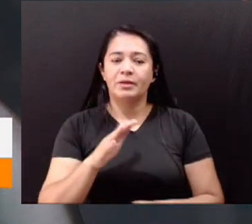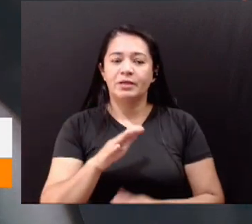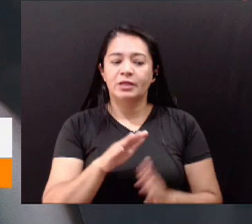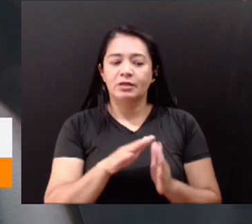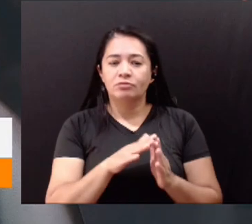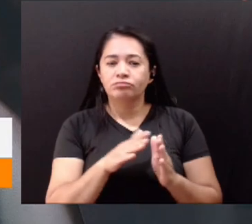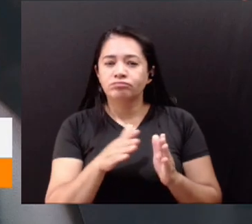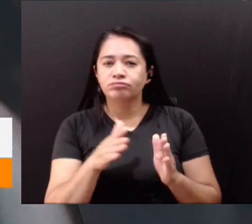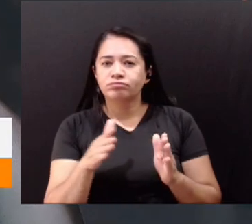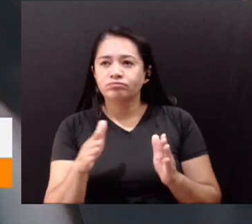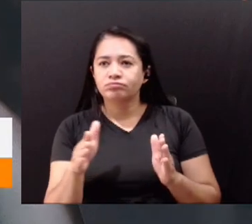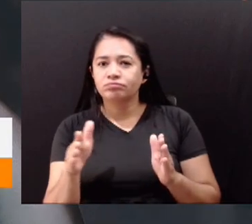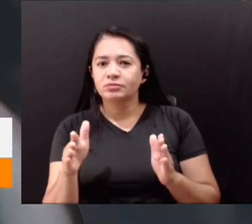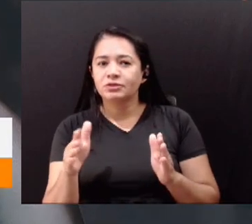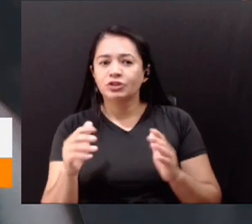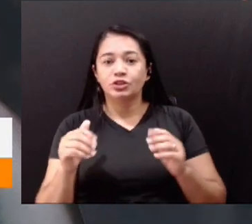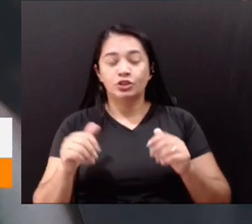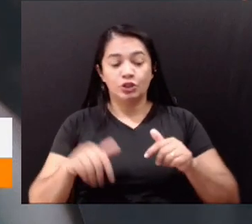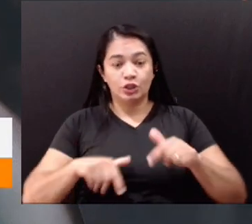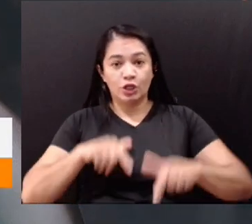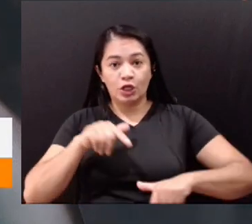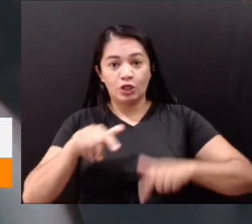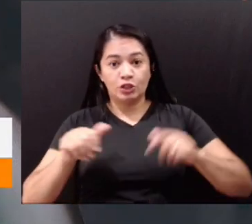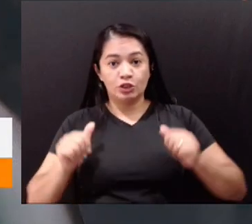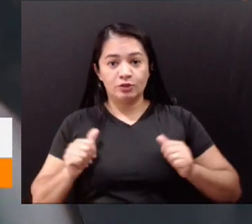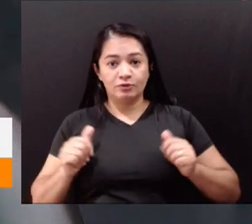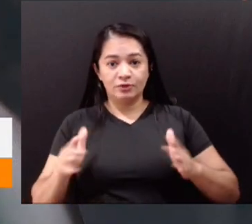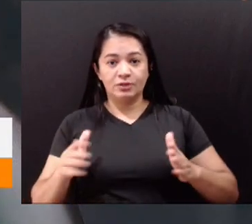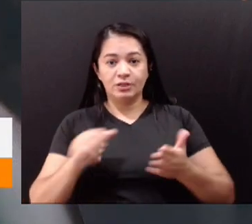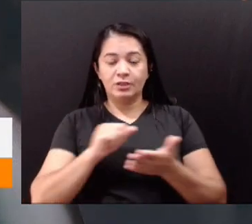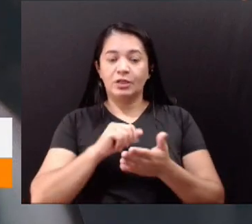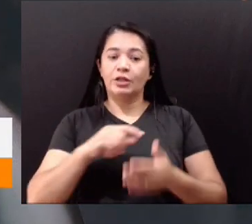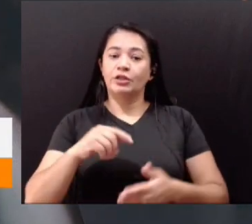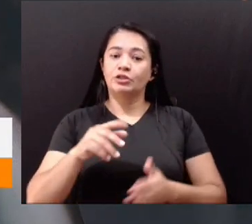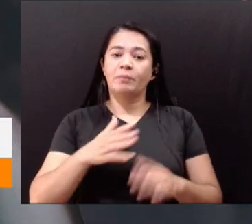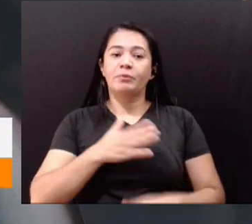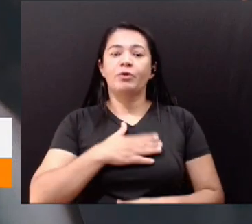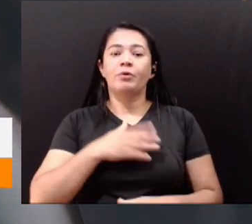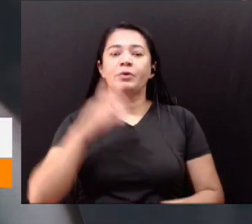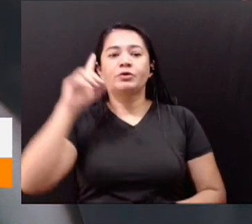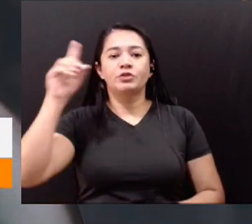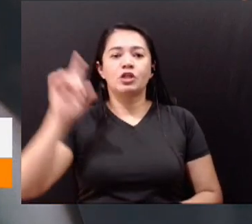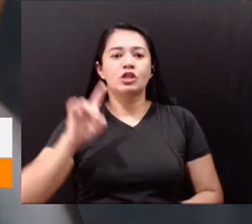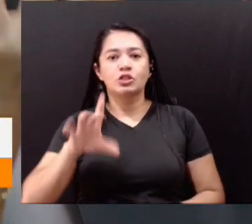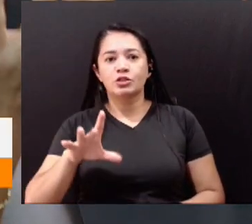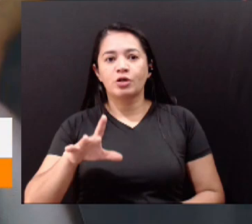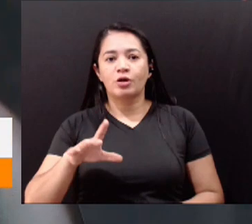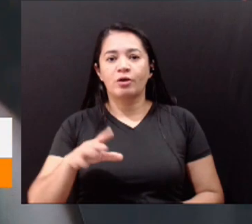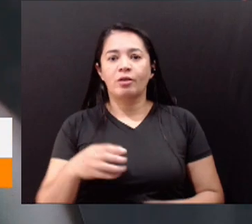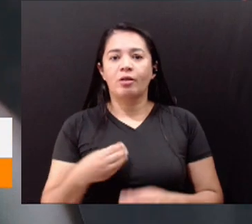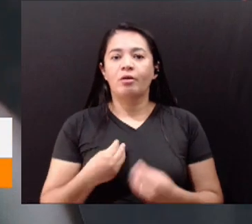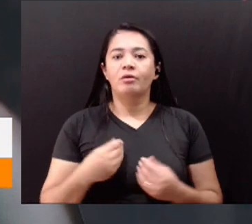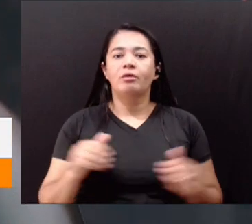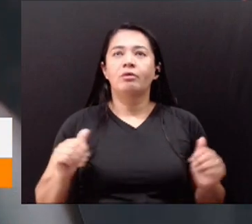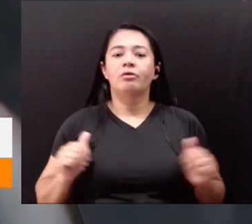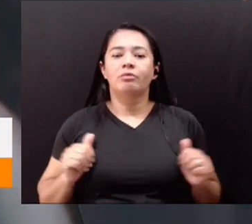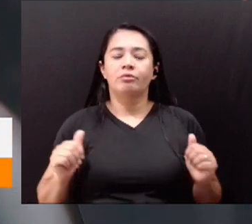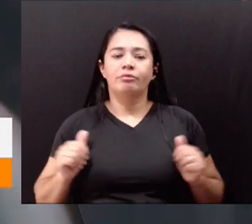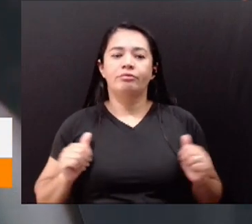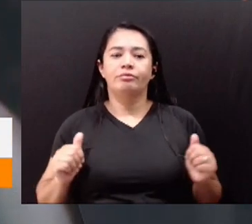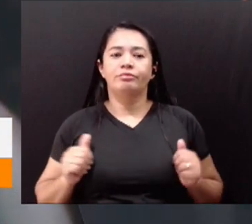de atividades para o meu dia, né? Eu não fico somente entregue ao